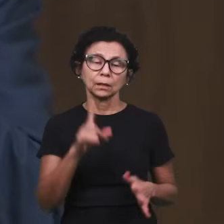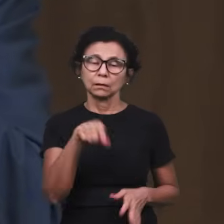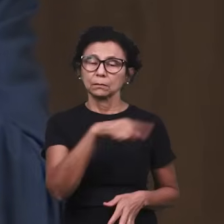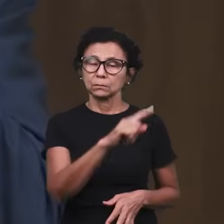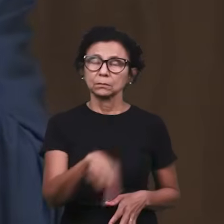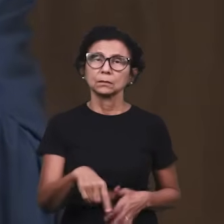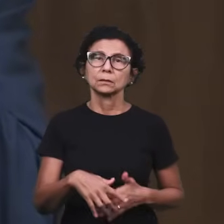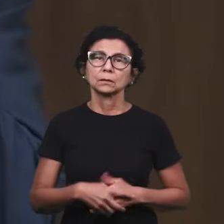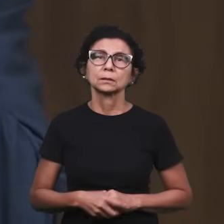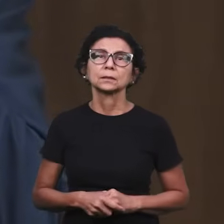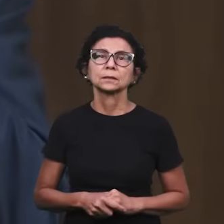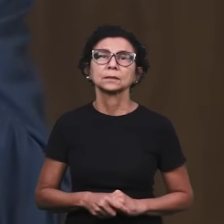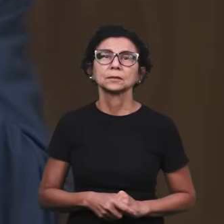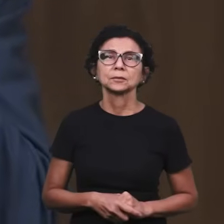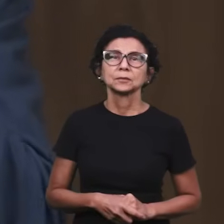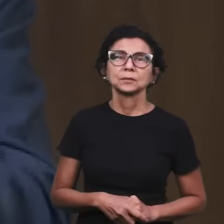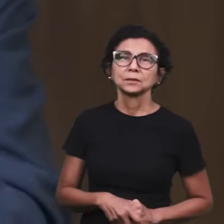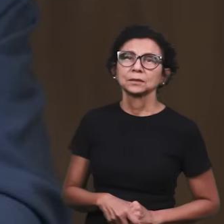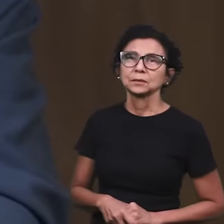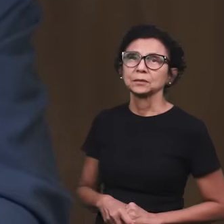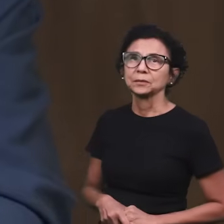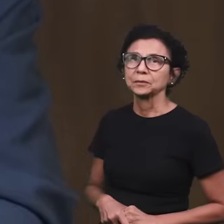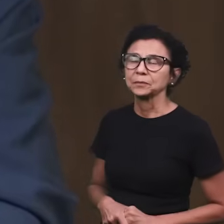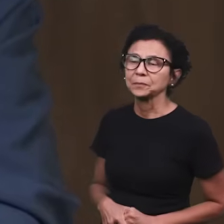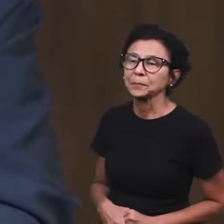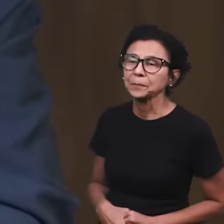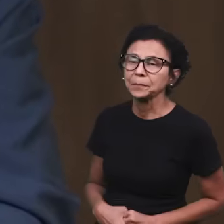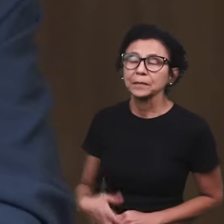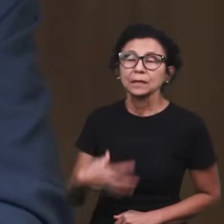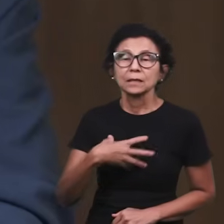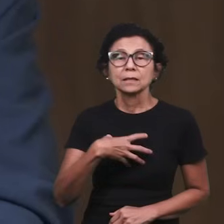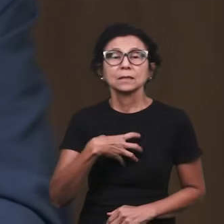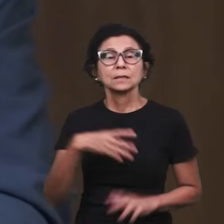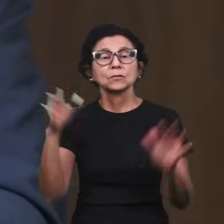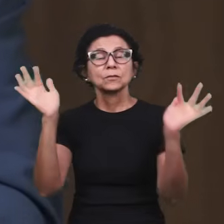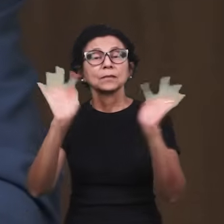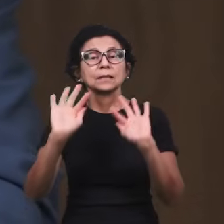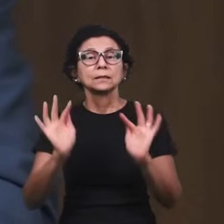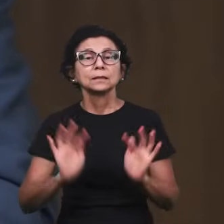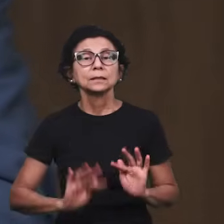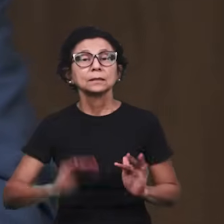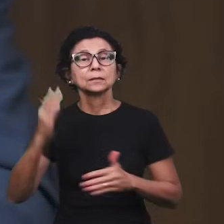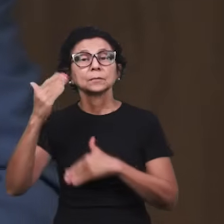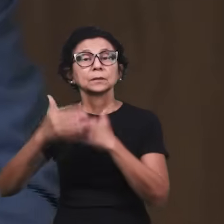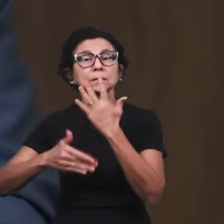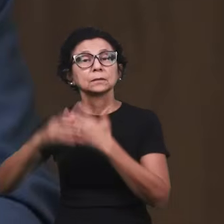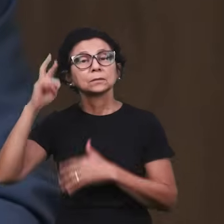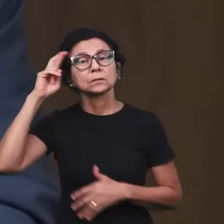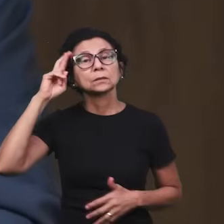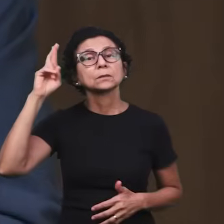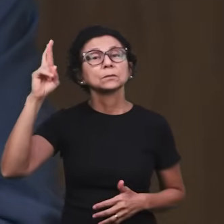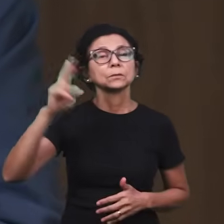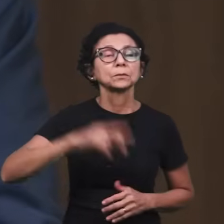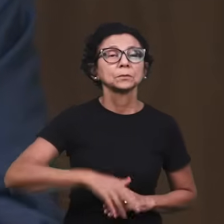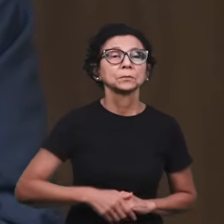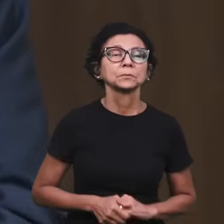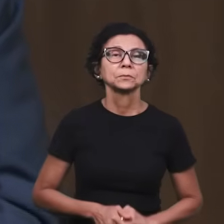abençoado na presença do Senhor, né? Um lar feliz na presença do Senhor. Por isso é uma coisa importante ser